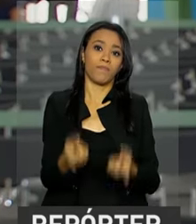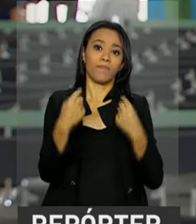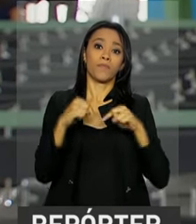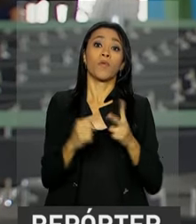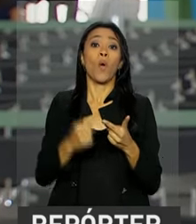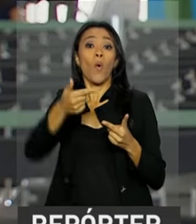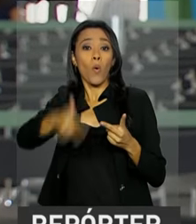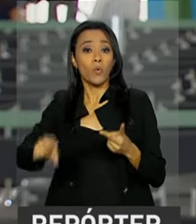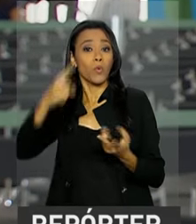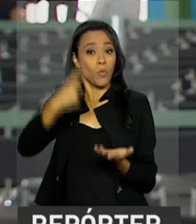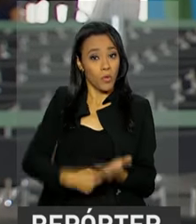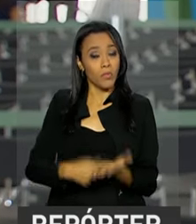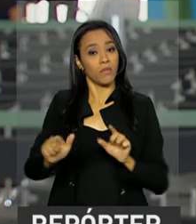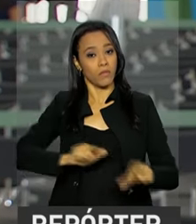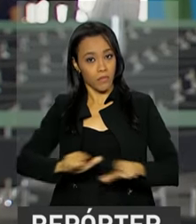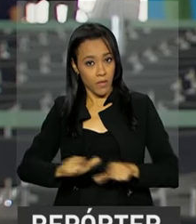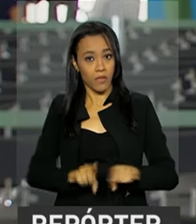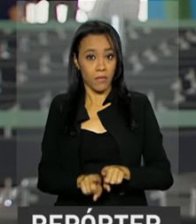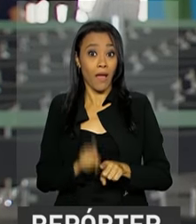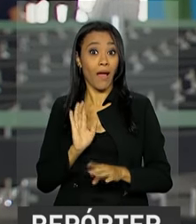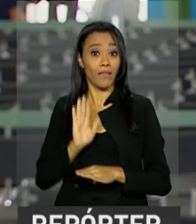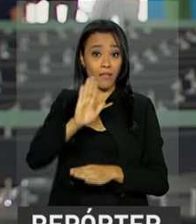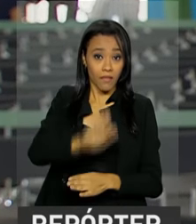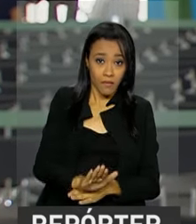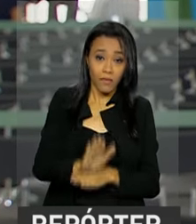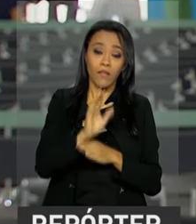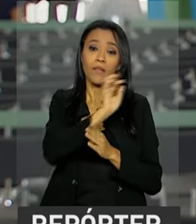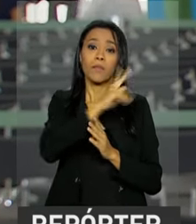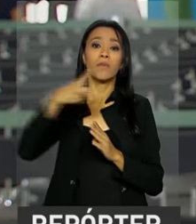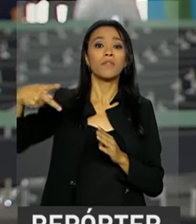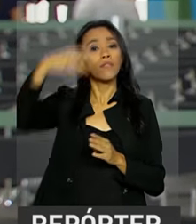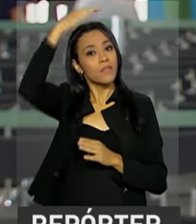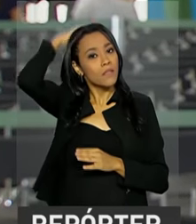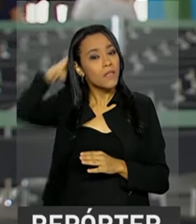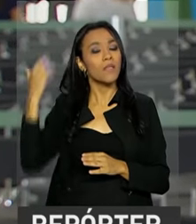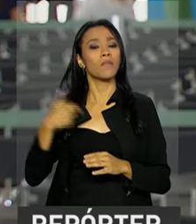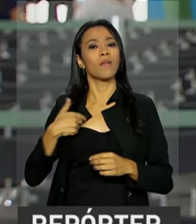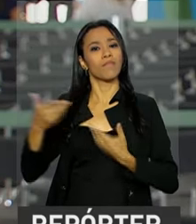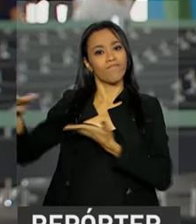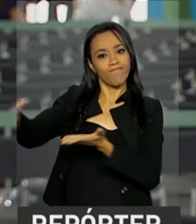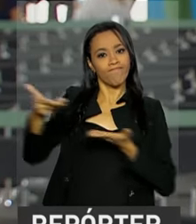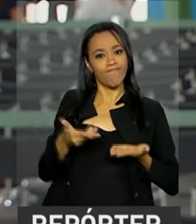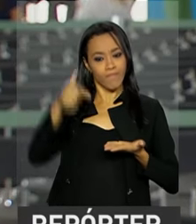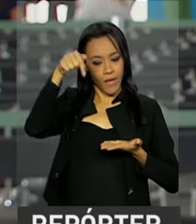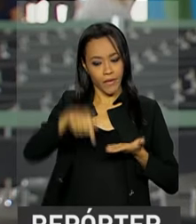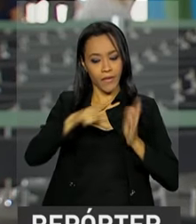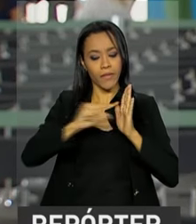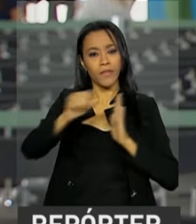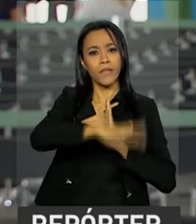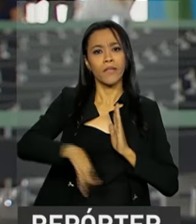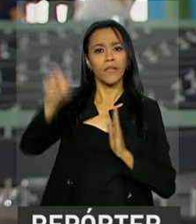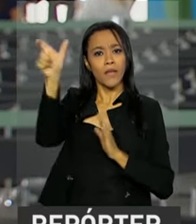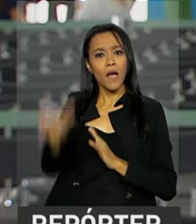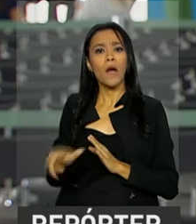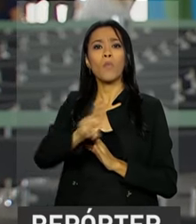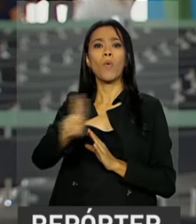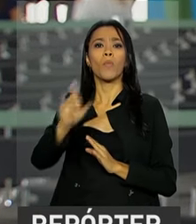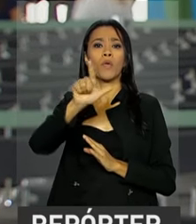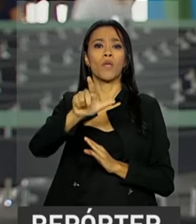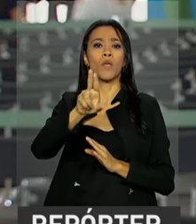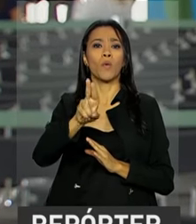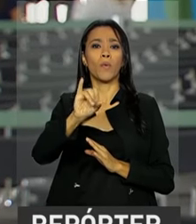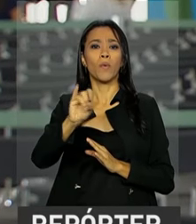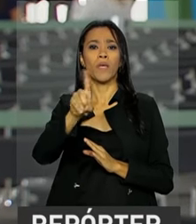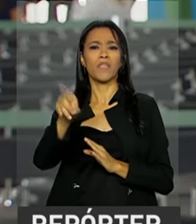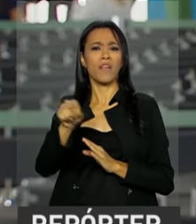do presidente Michel Temer, na parte da tarde, o presidente recebe aqui no Palácio do Planalto a empresária Luísa Trajano, que